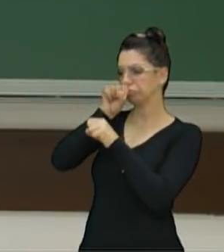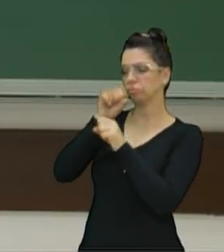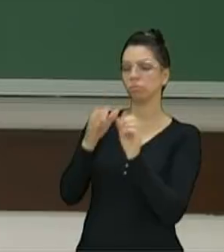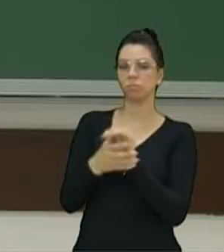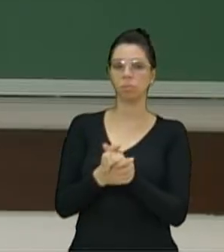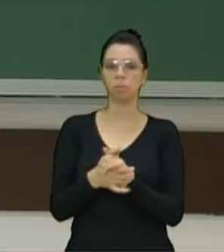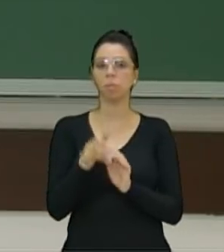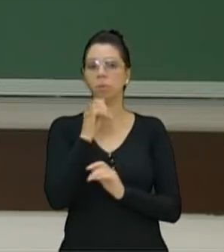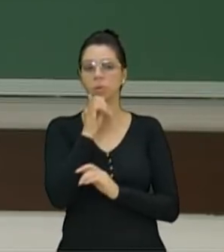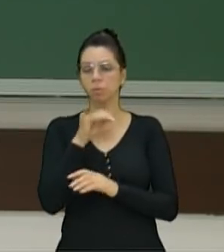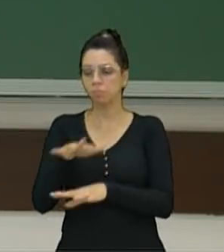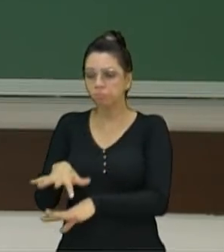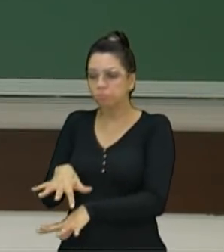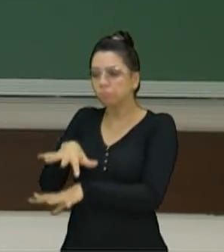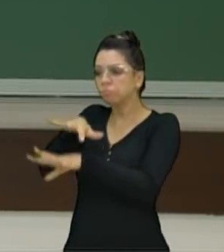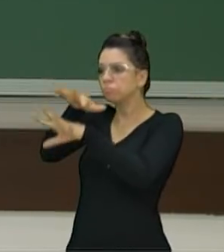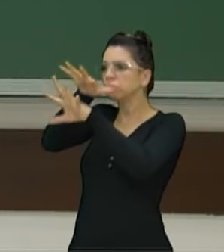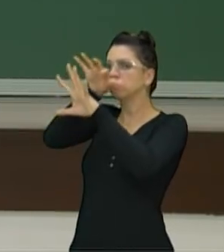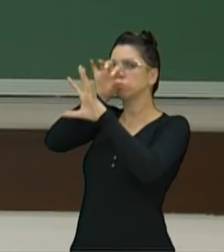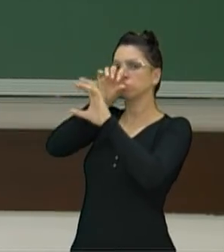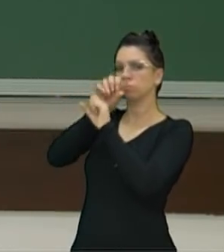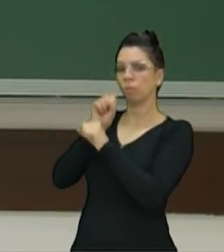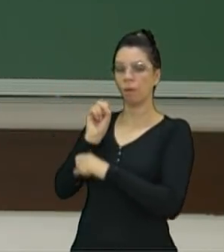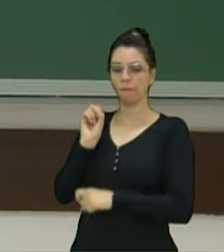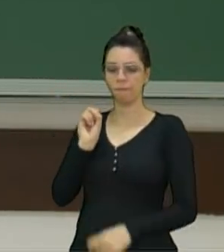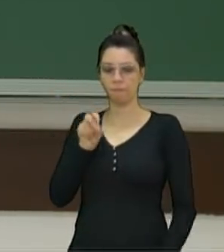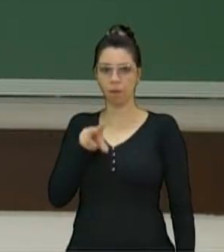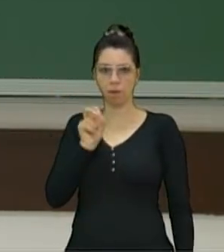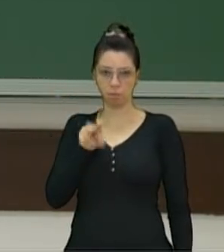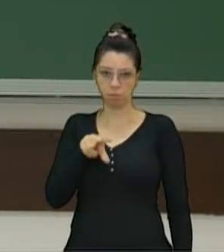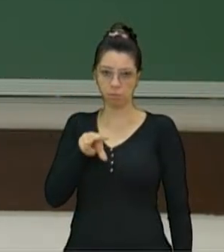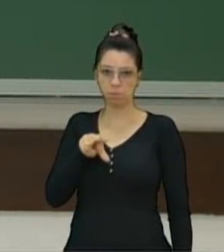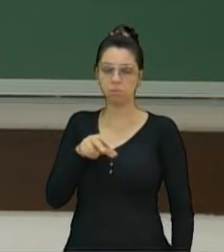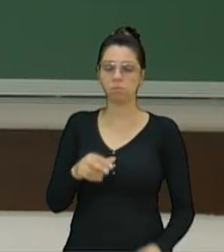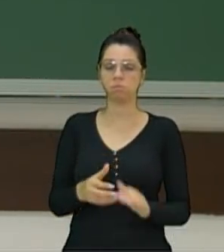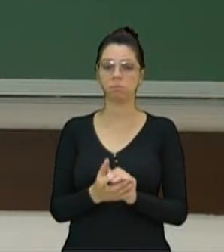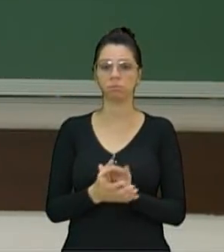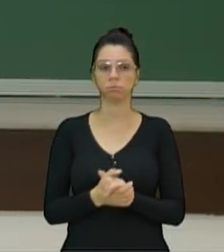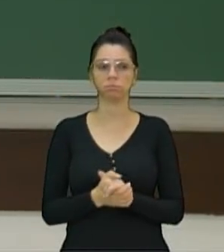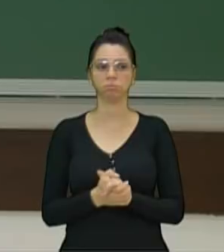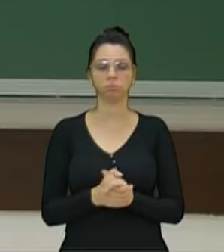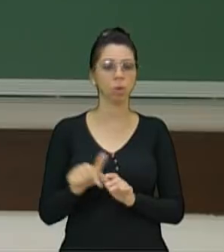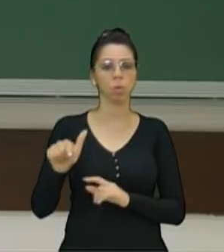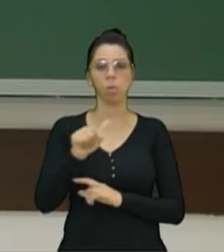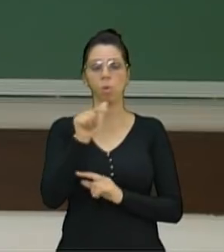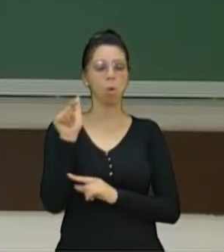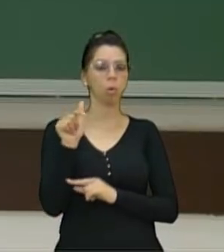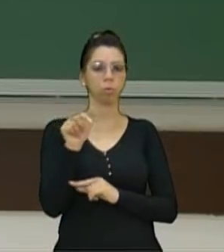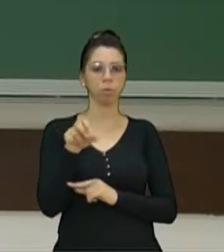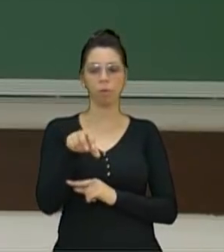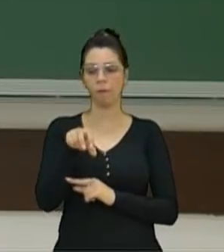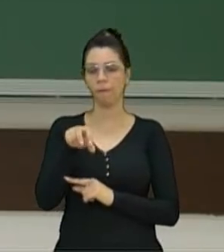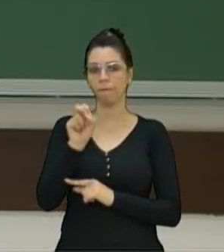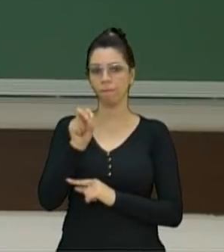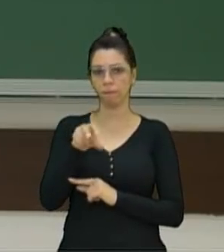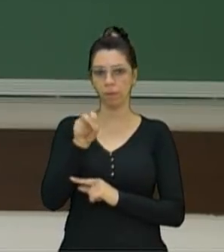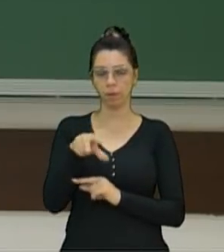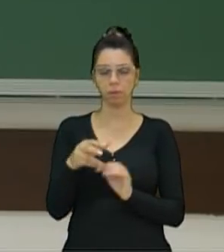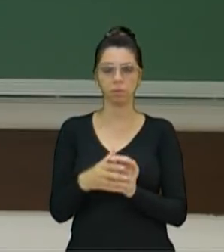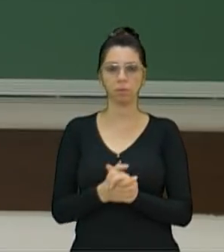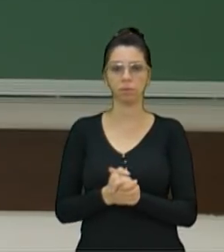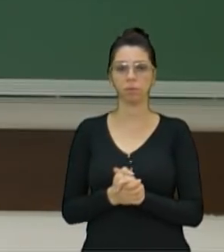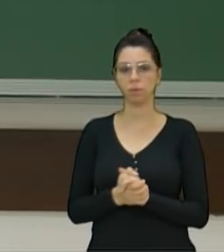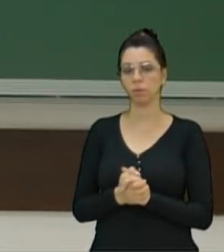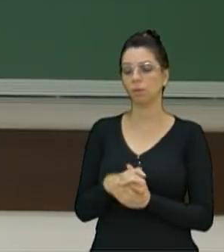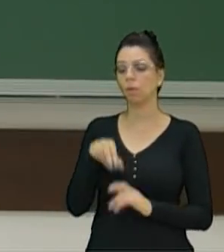e inala um vírus, não vamos esquecer um pouquinho do coronavírus, vamos pensar em outro vírus aqui, tá? Inalou aquele vírus,